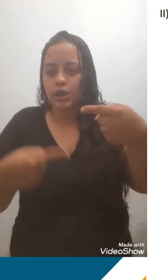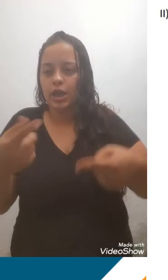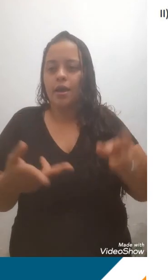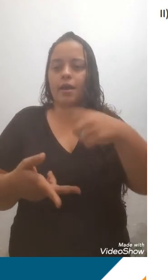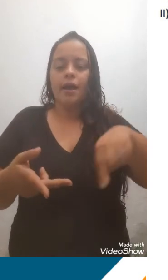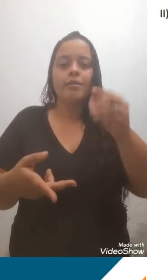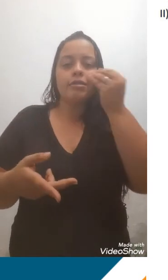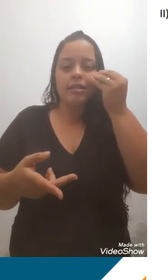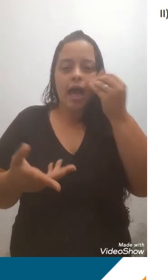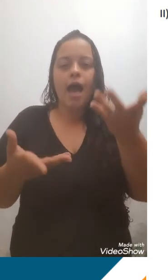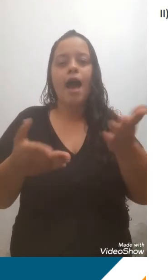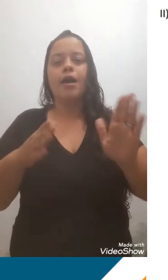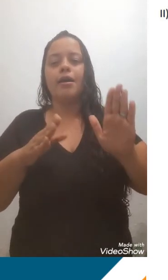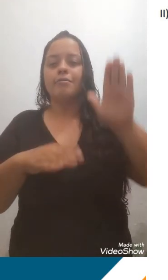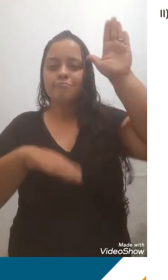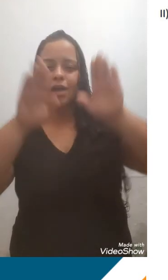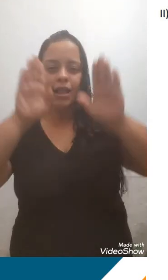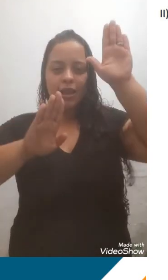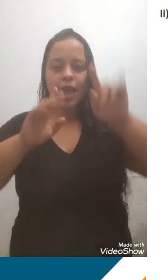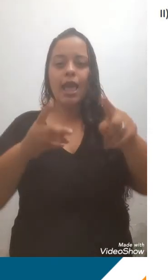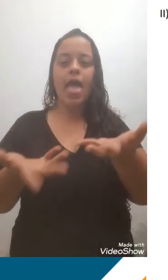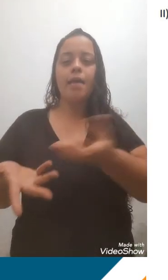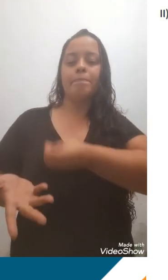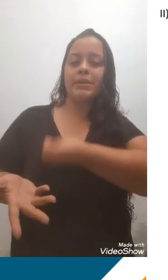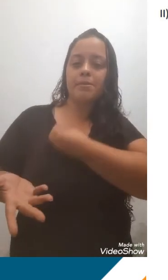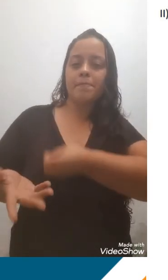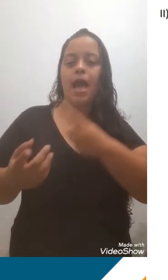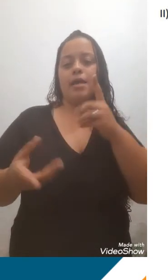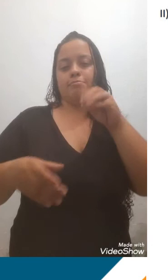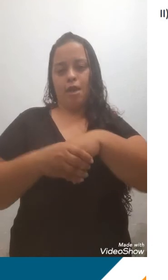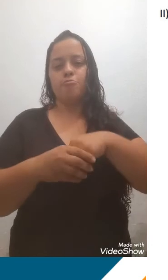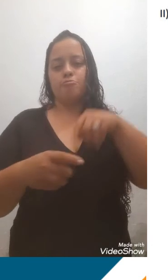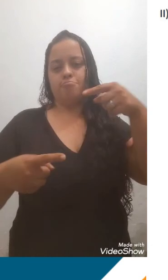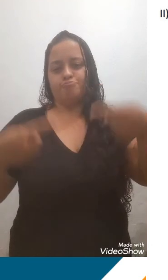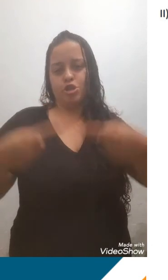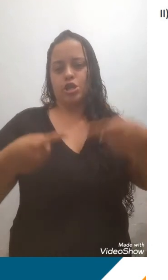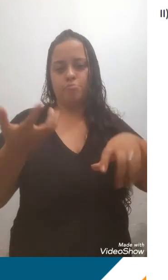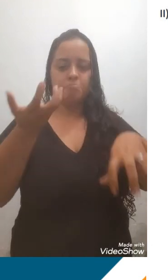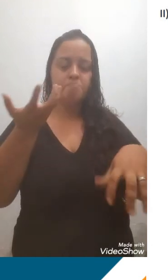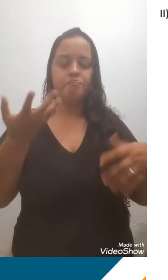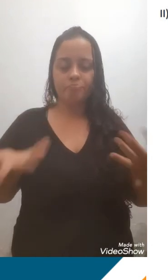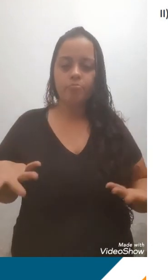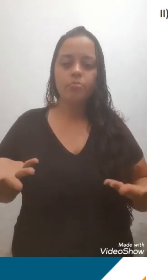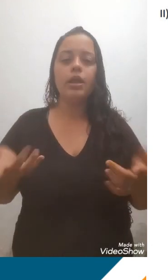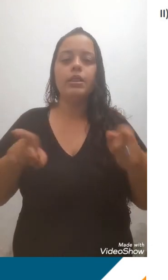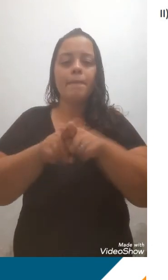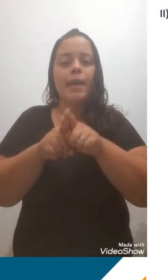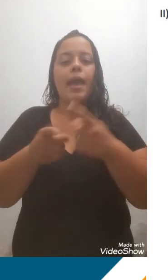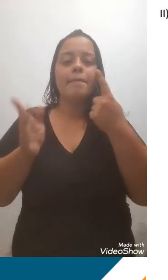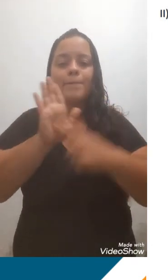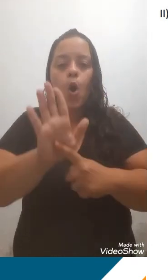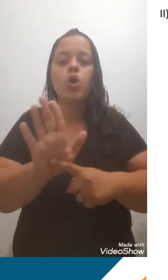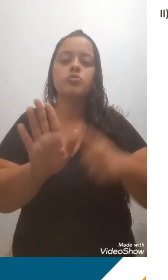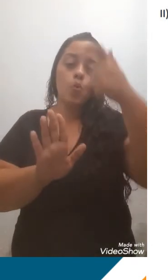tornar eleitos, pudessem se eleger para participar e ocupar cadeiras no parlamento, né? Então isso demonstra a